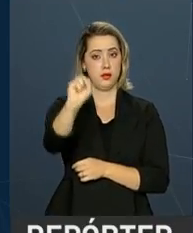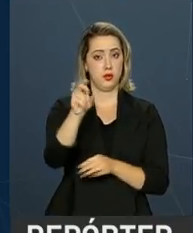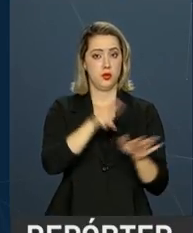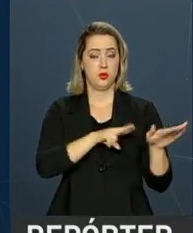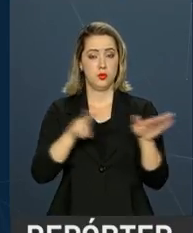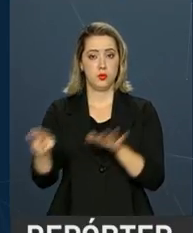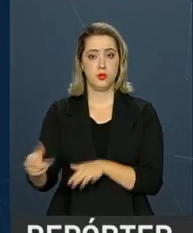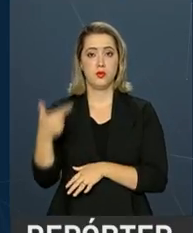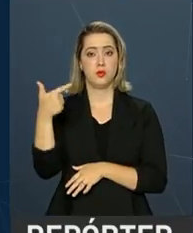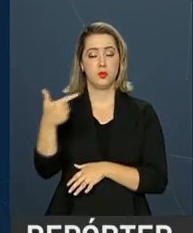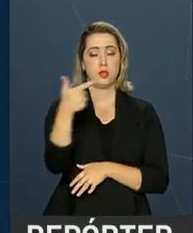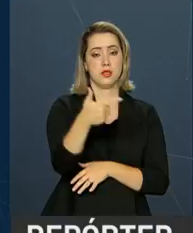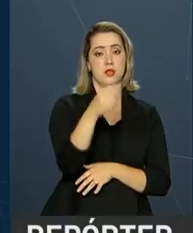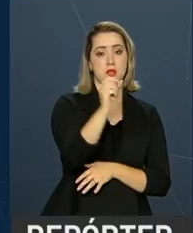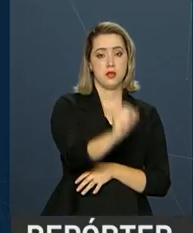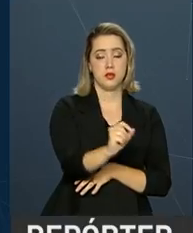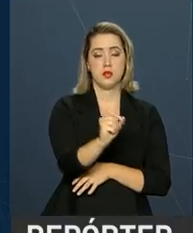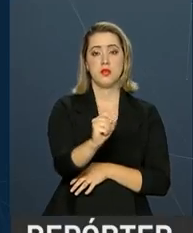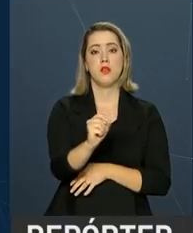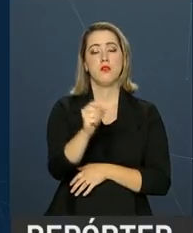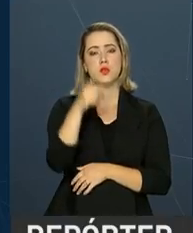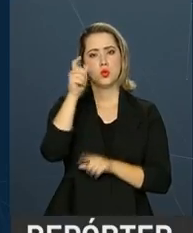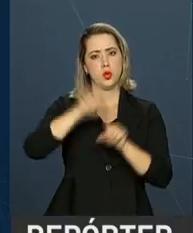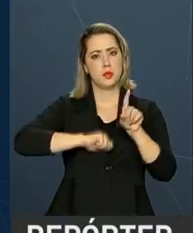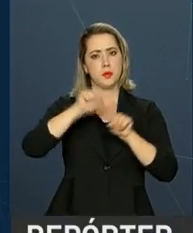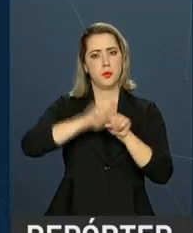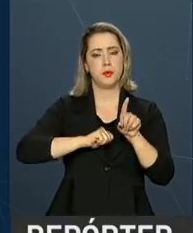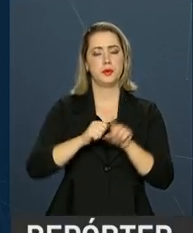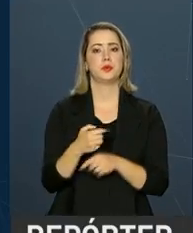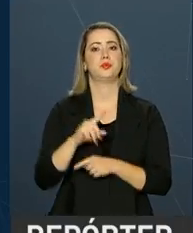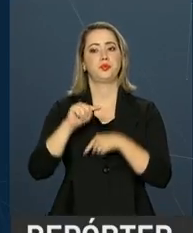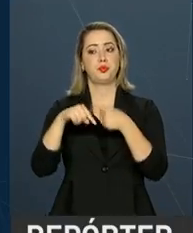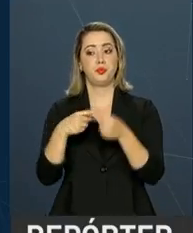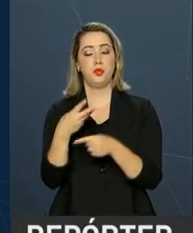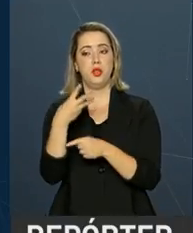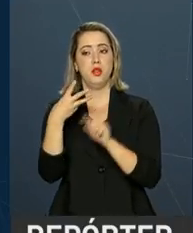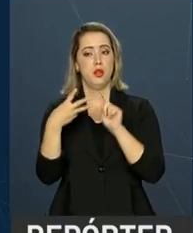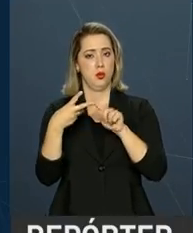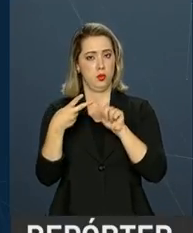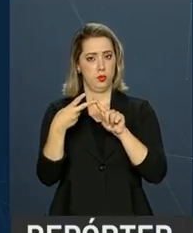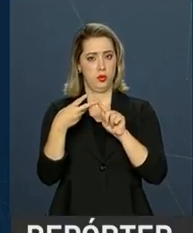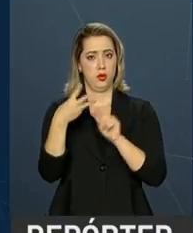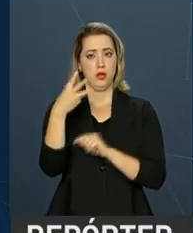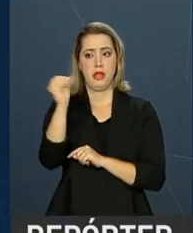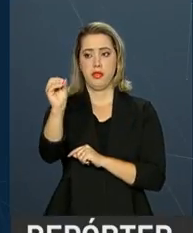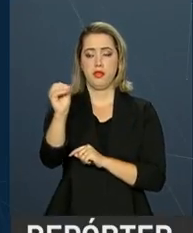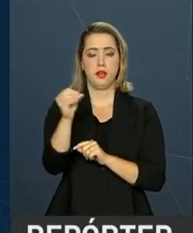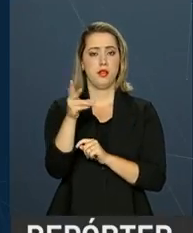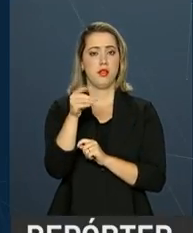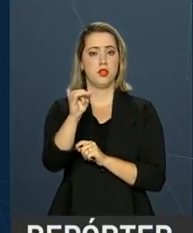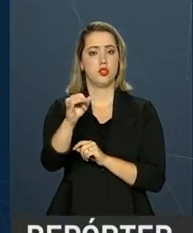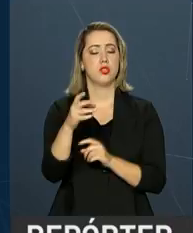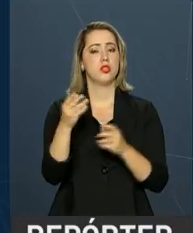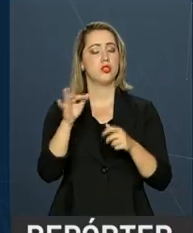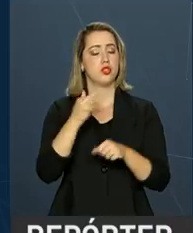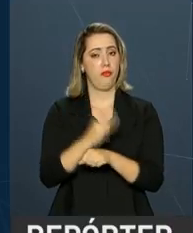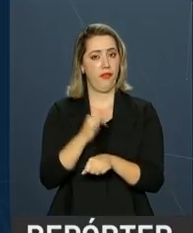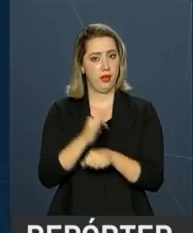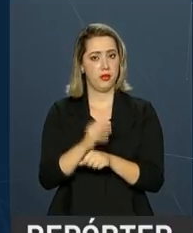semana 220 horas por mês os 30 dias de férias poderão ser divididos em até três vezes